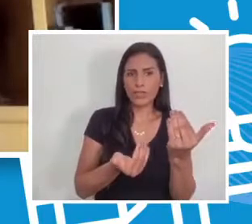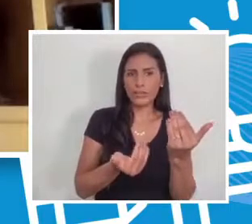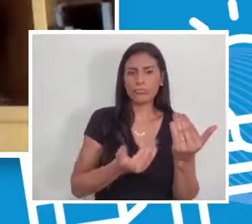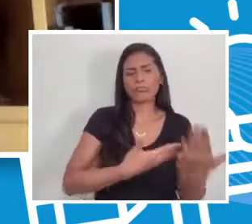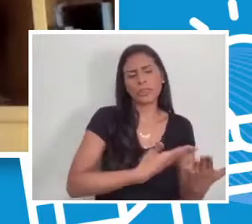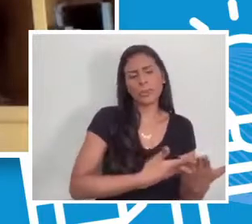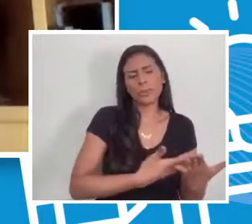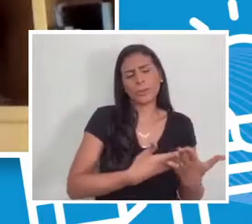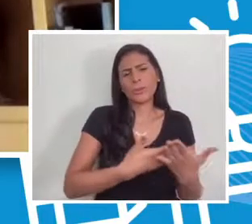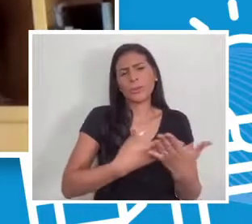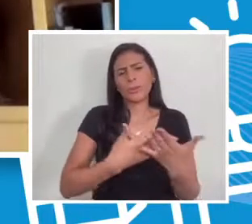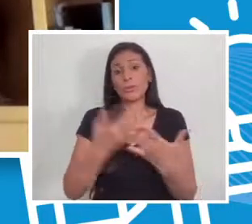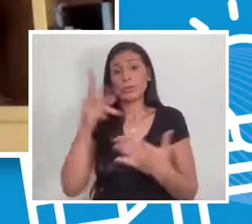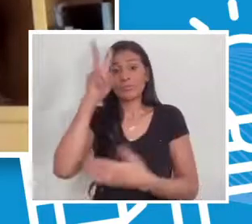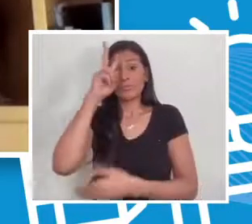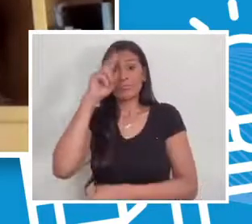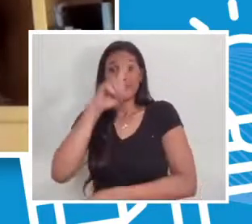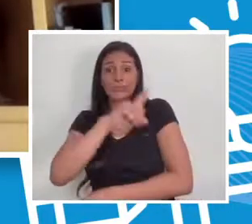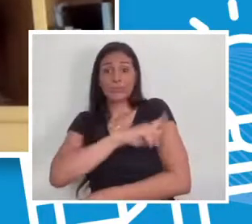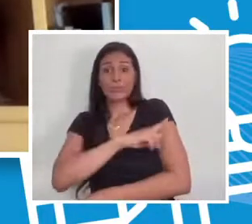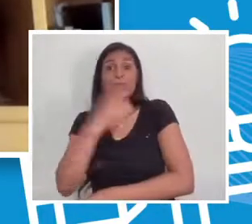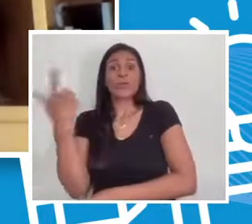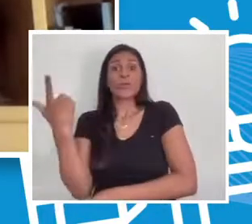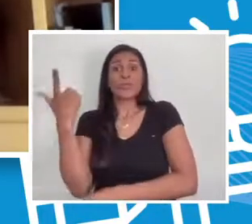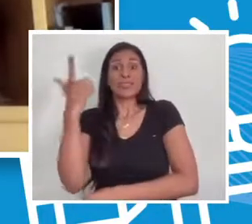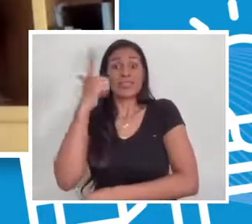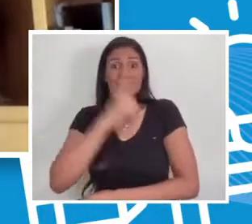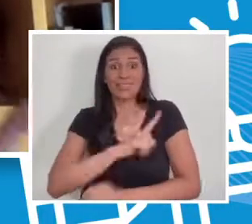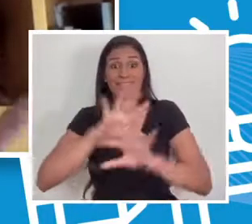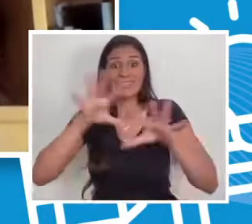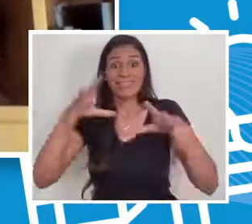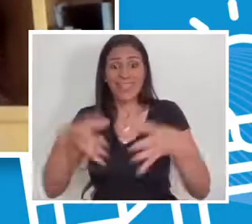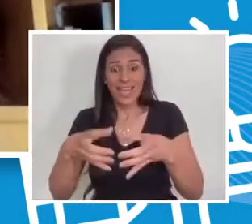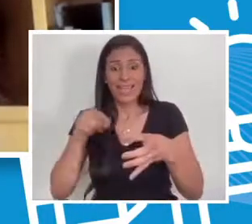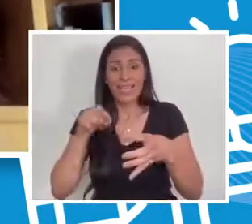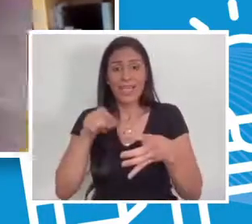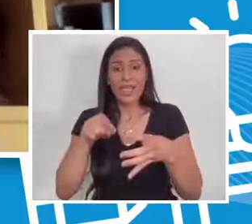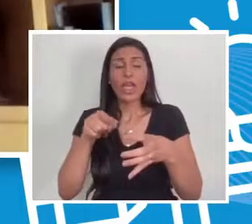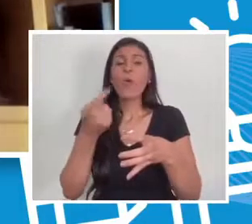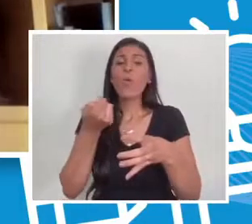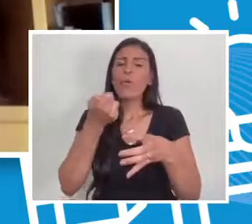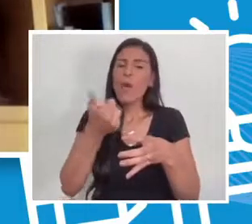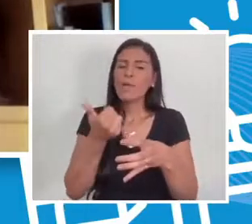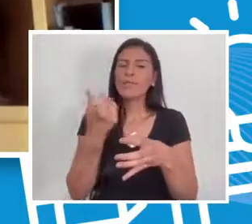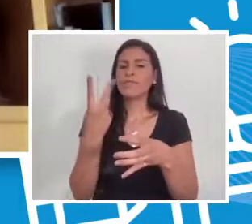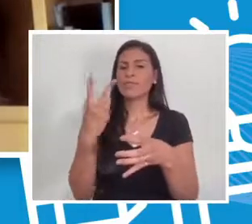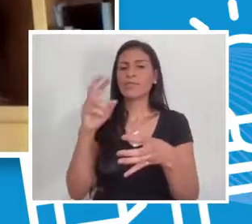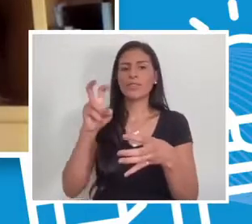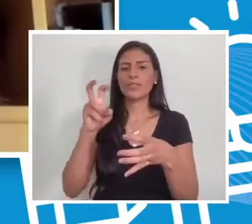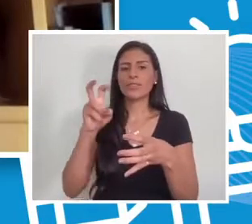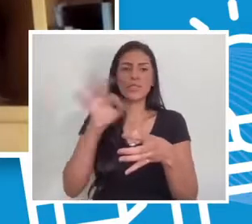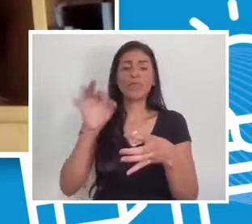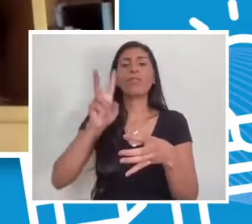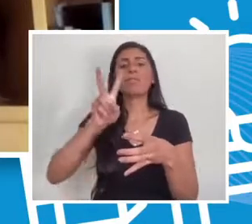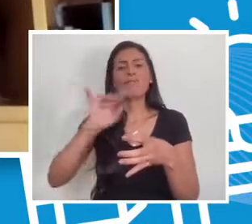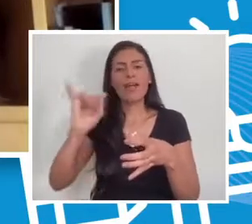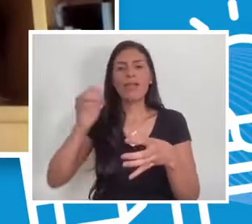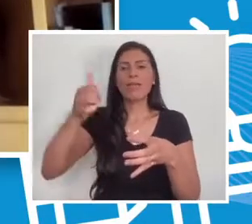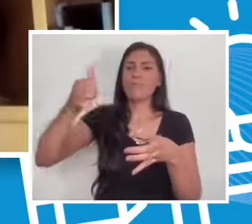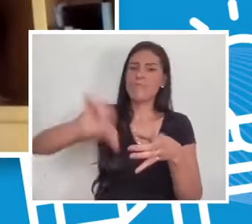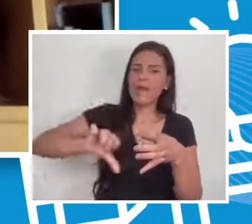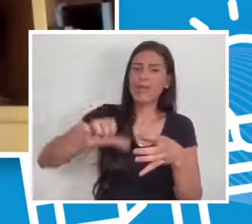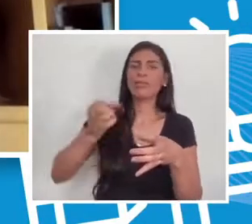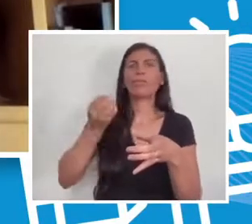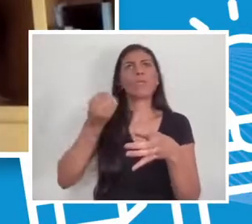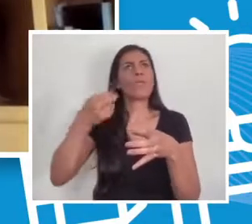primeira série do ensino médio, quase um quarto deles vai ser reprovada ou vai